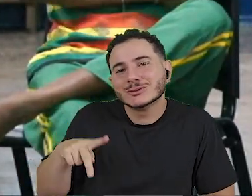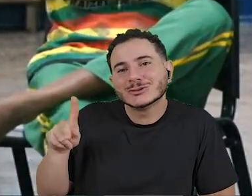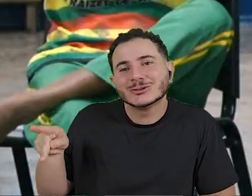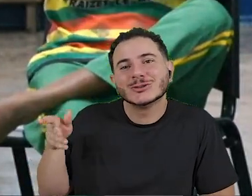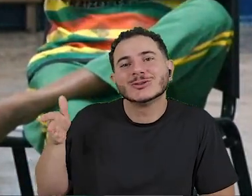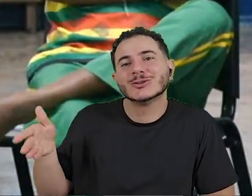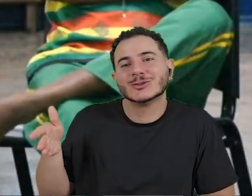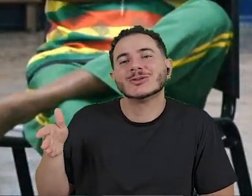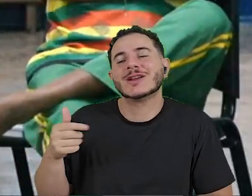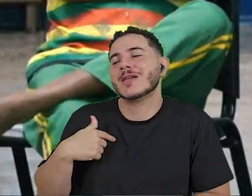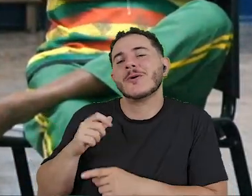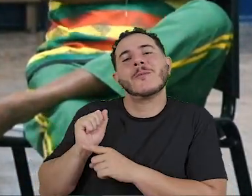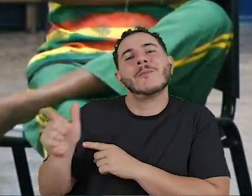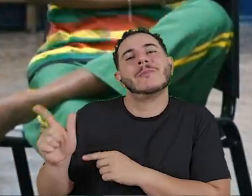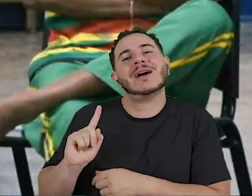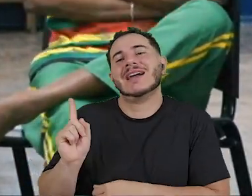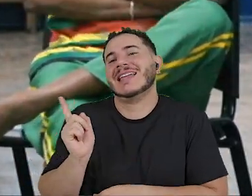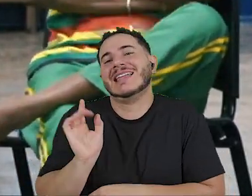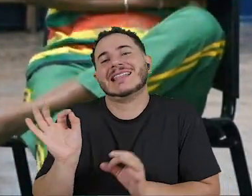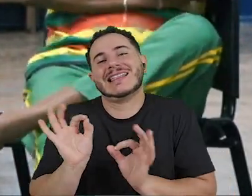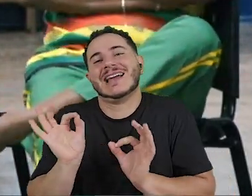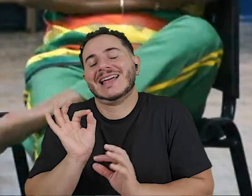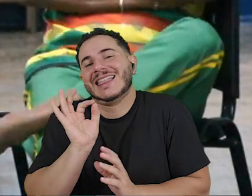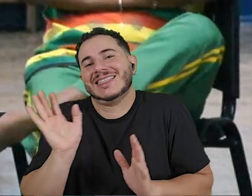Não tem como pagar.